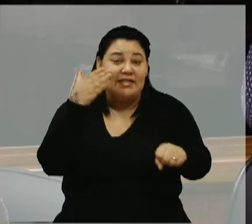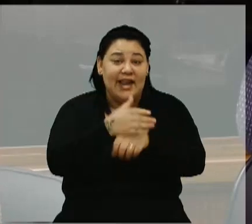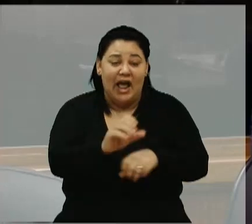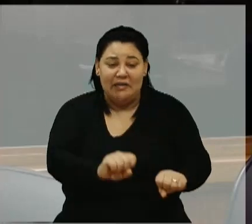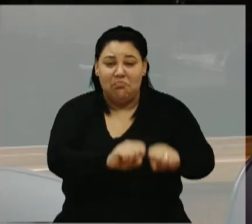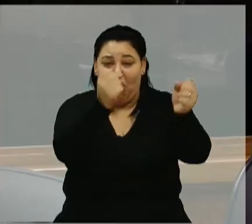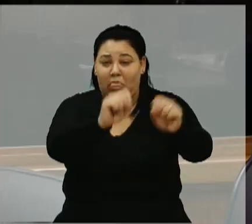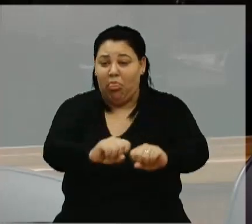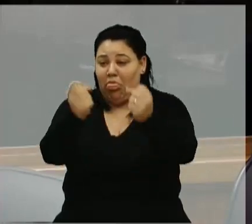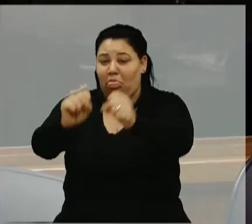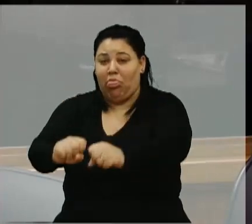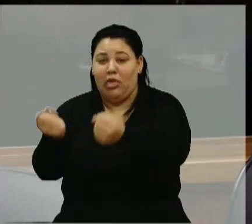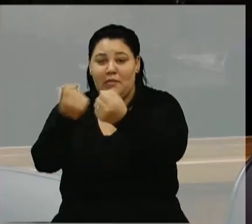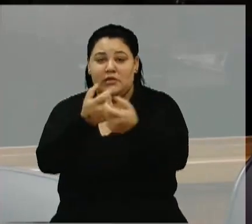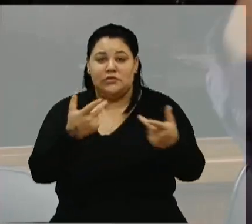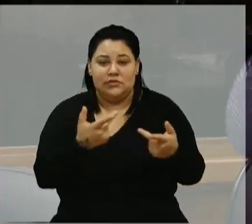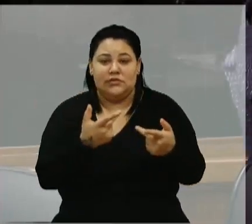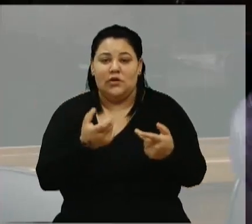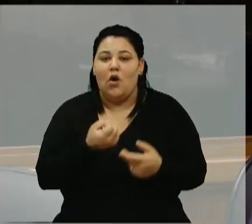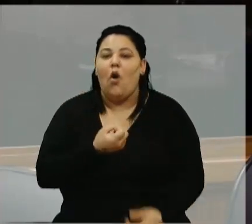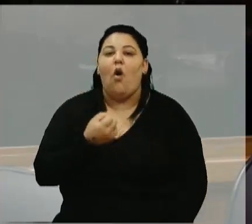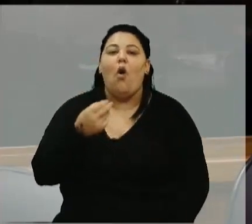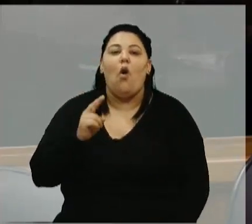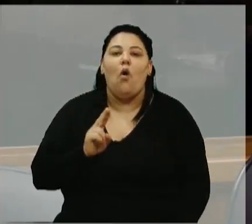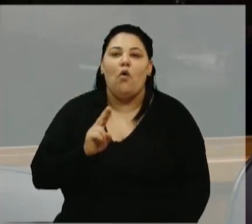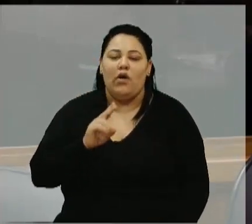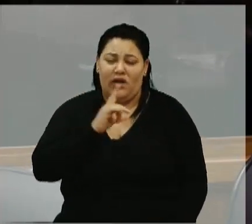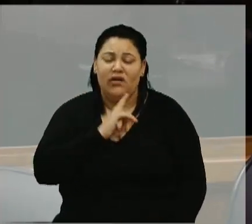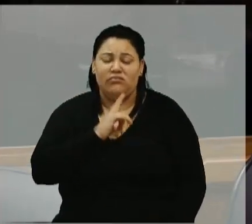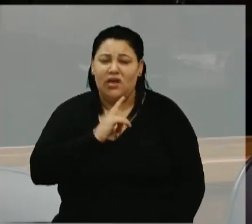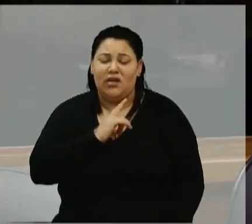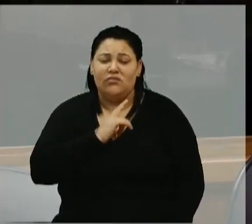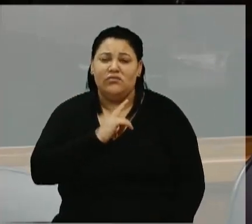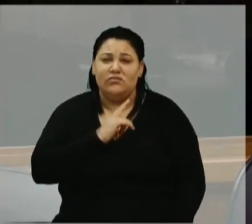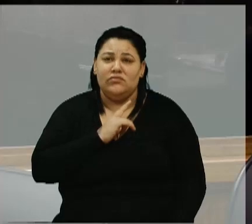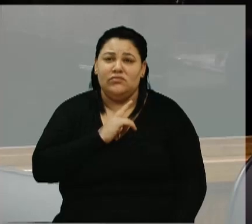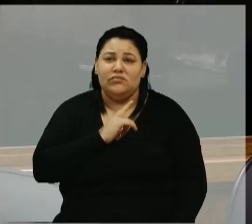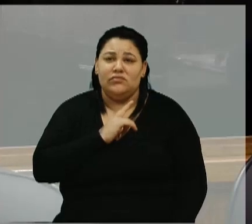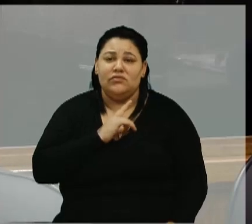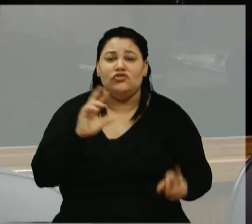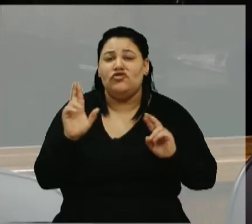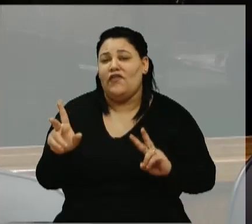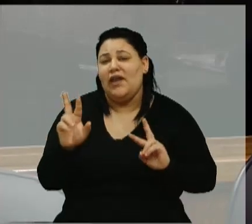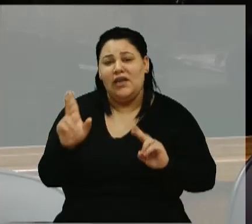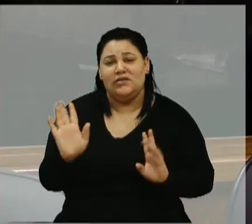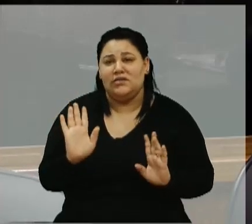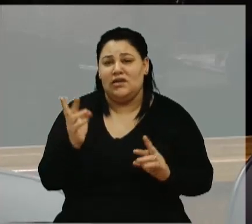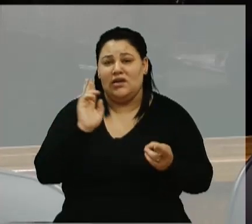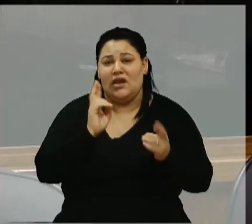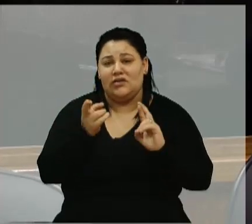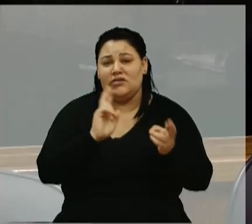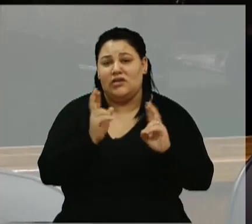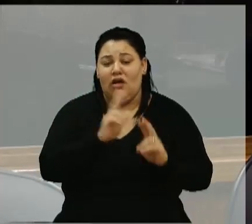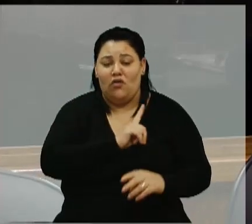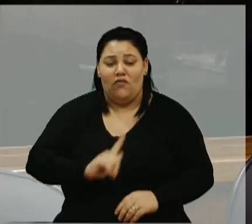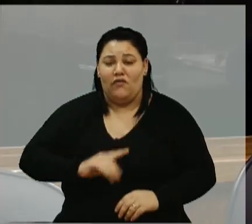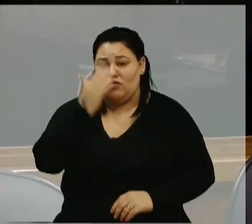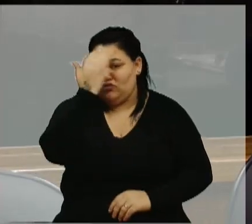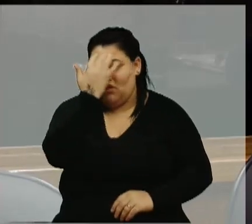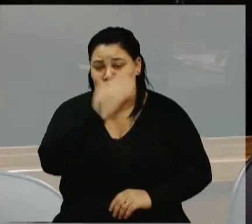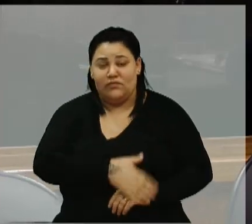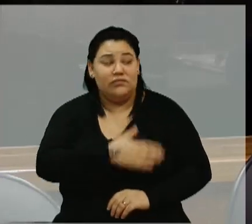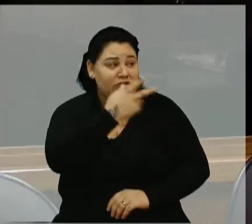dessas que eu estava me referindo. Ou eu tenho divergência em relação ao governo do prefeito Adiló e vereador